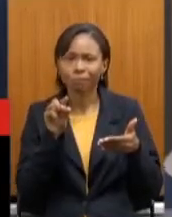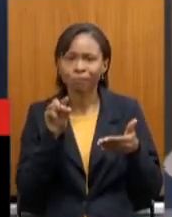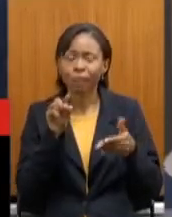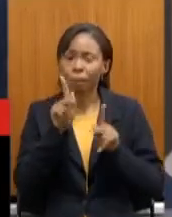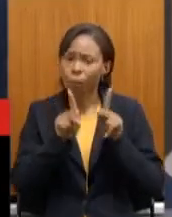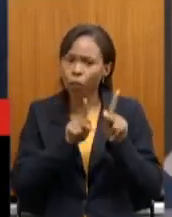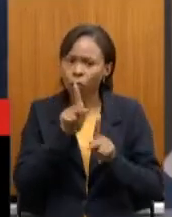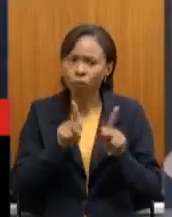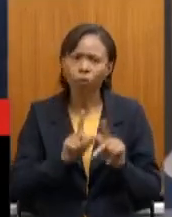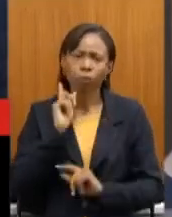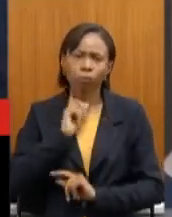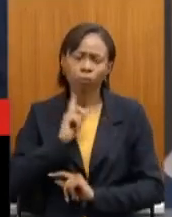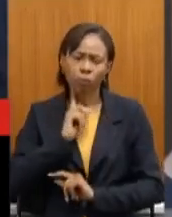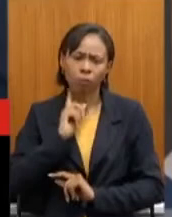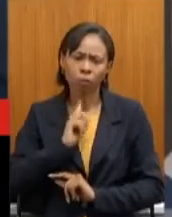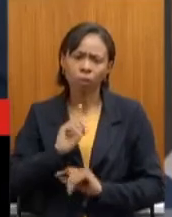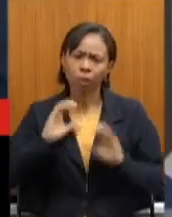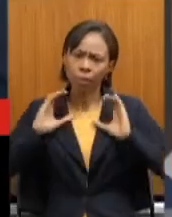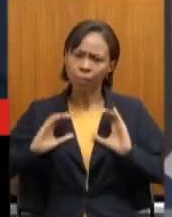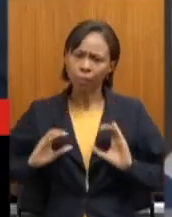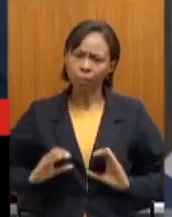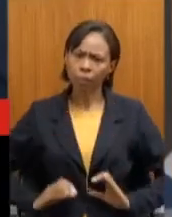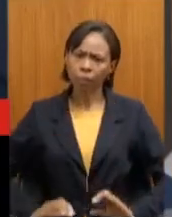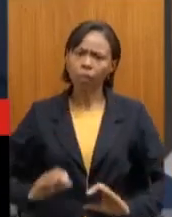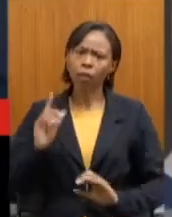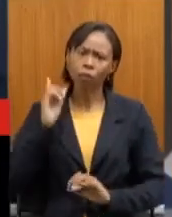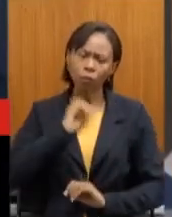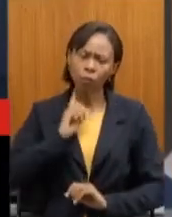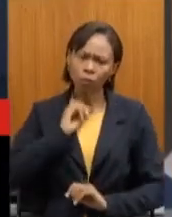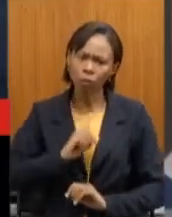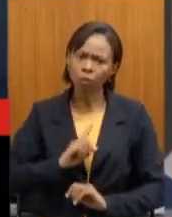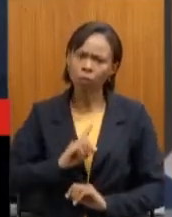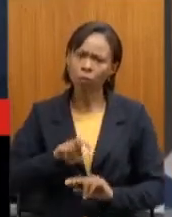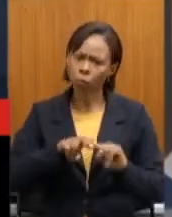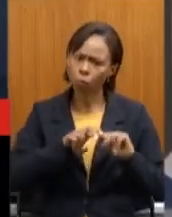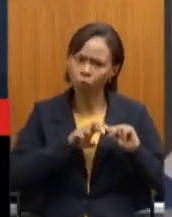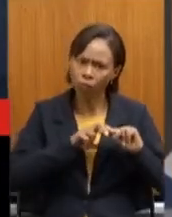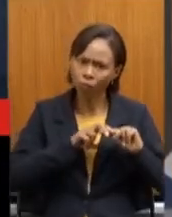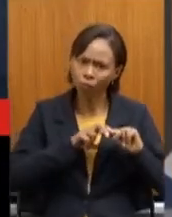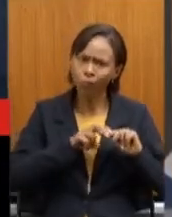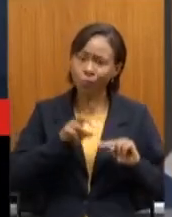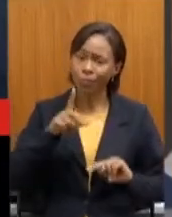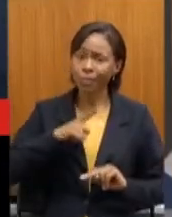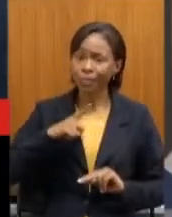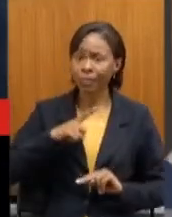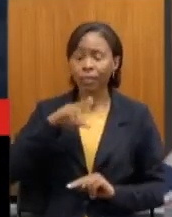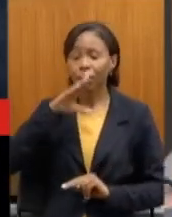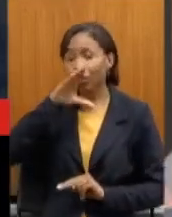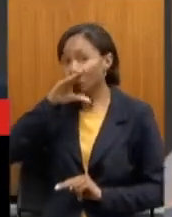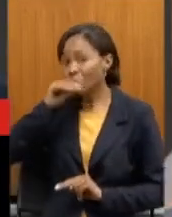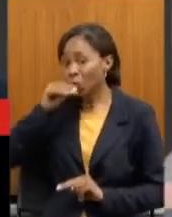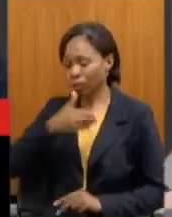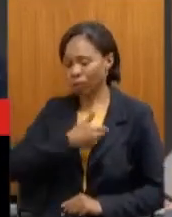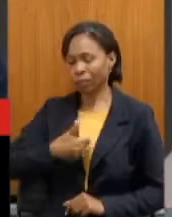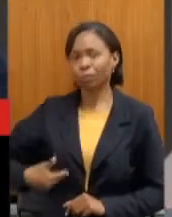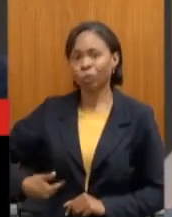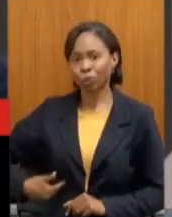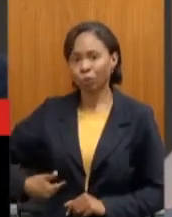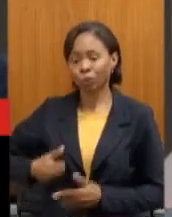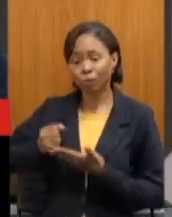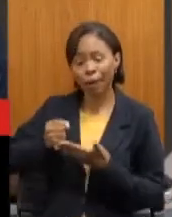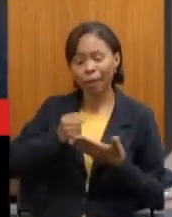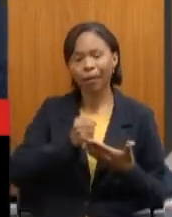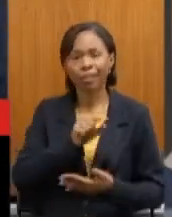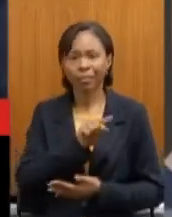mineiro é para você cidadão desse estado é que existe o servidor público esse servidor nesse